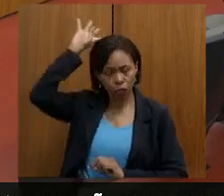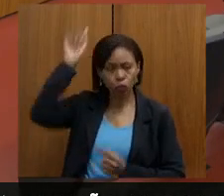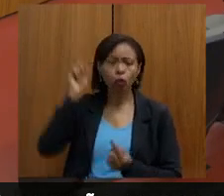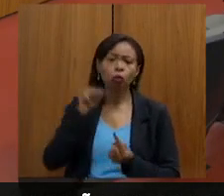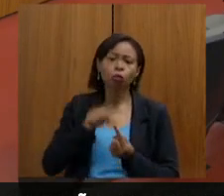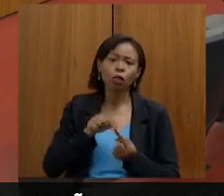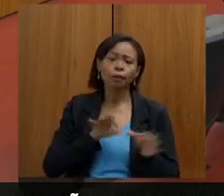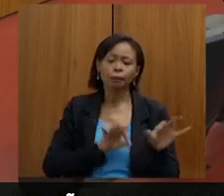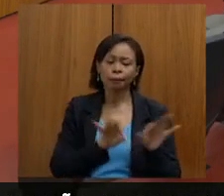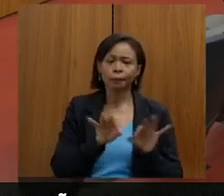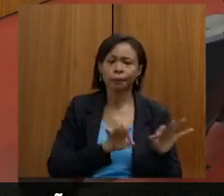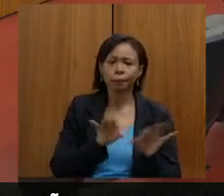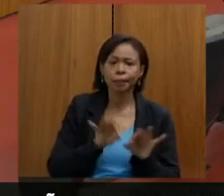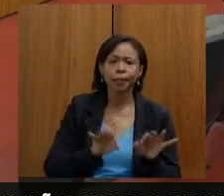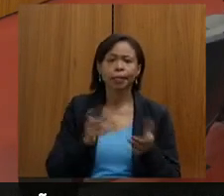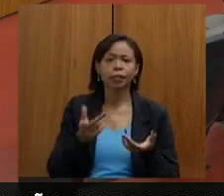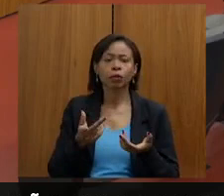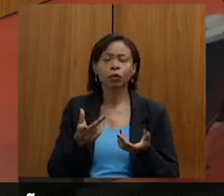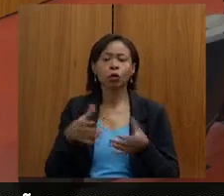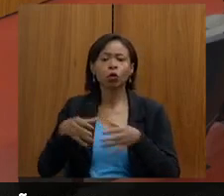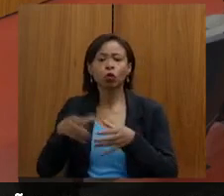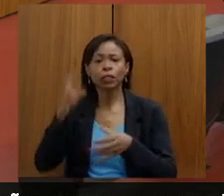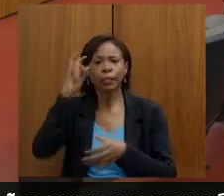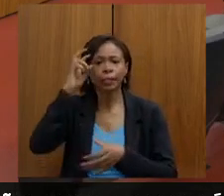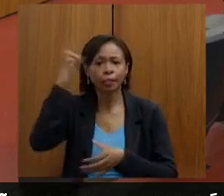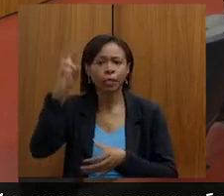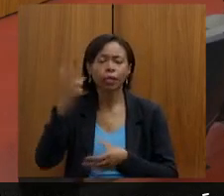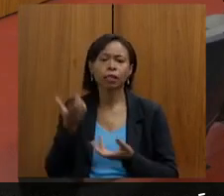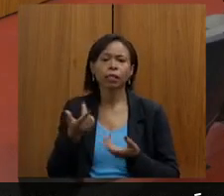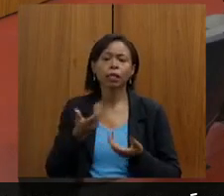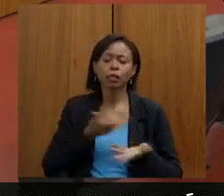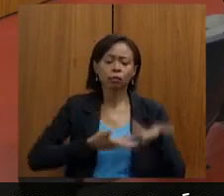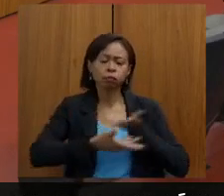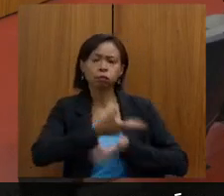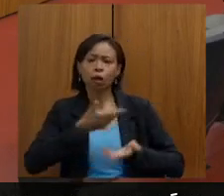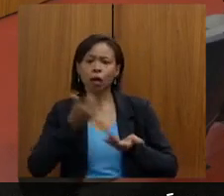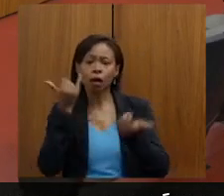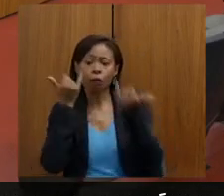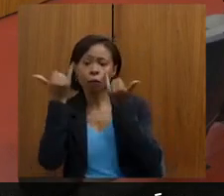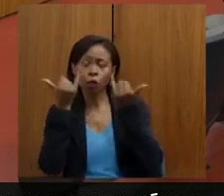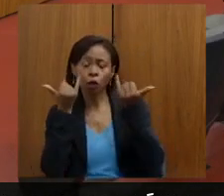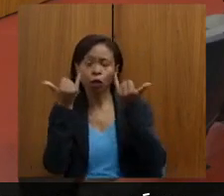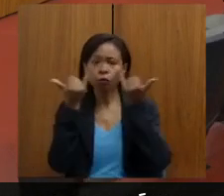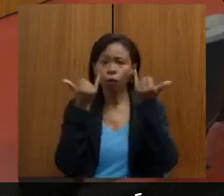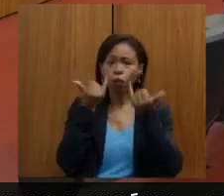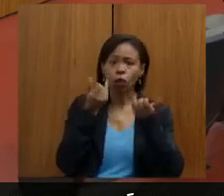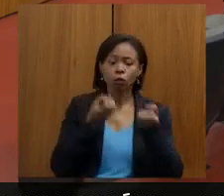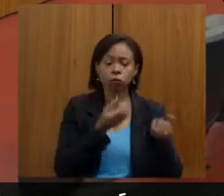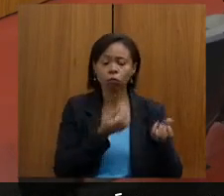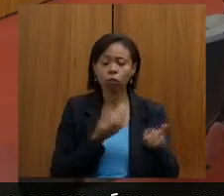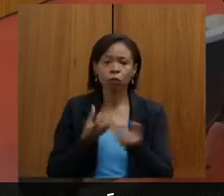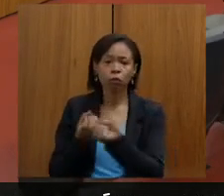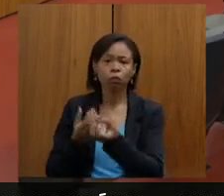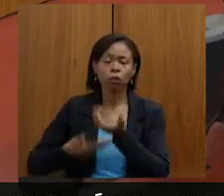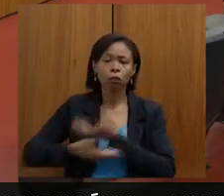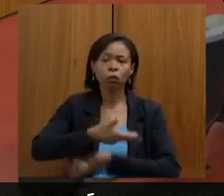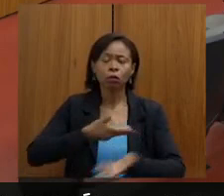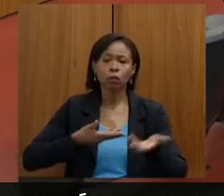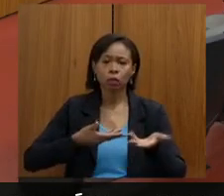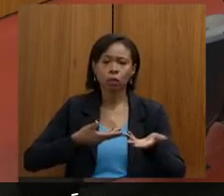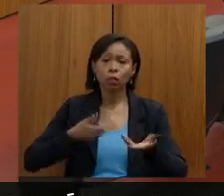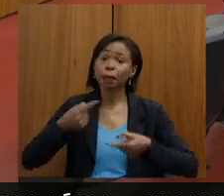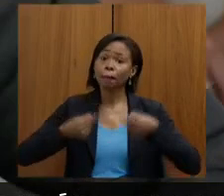sentido do planejamento da Inteligência da troca de informações com vistas ao aprimoramento da política